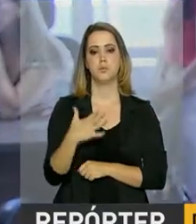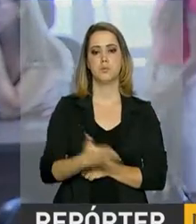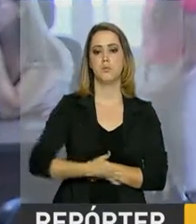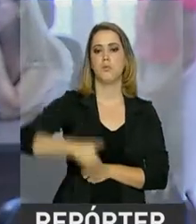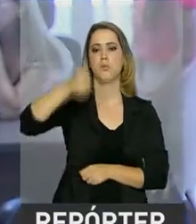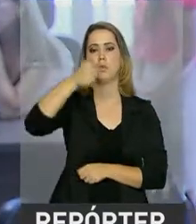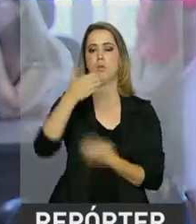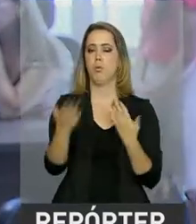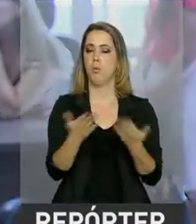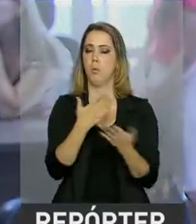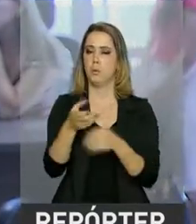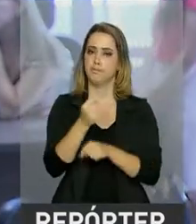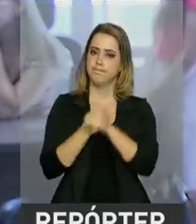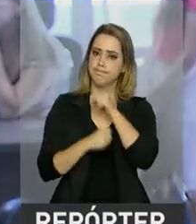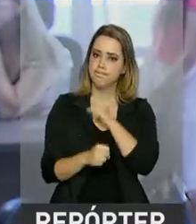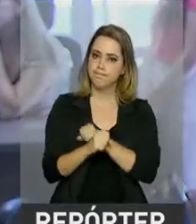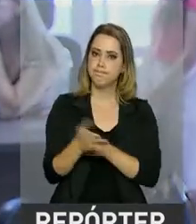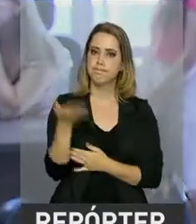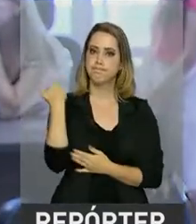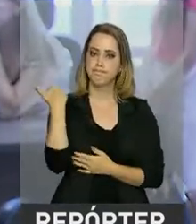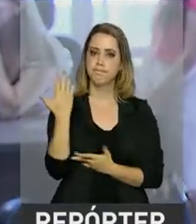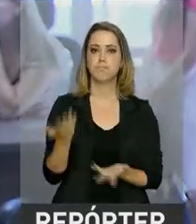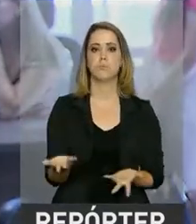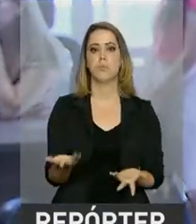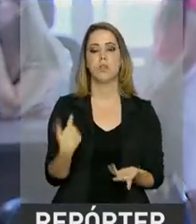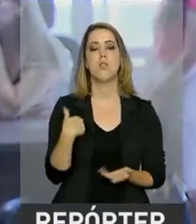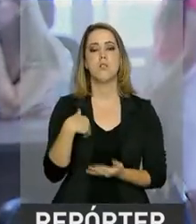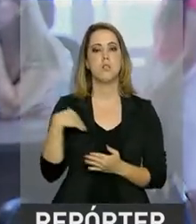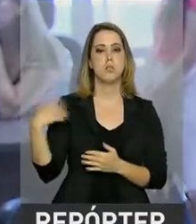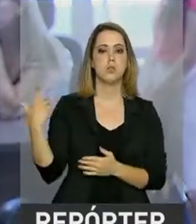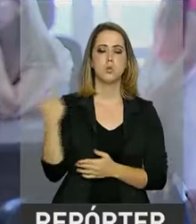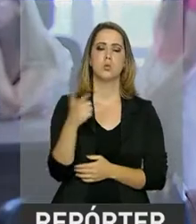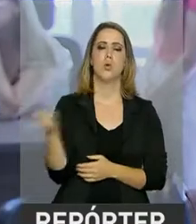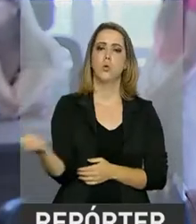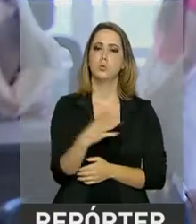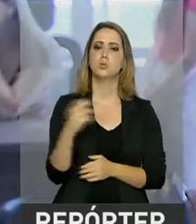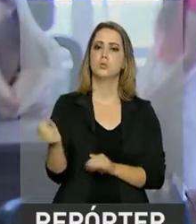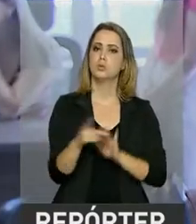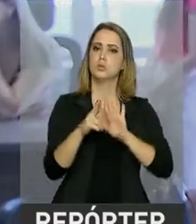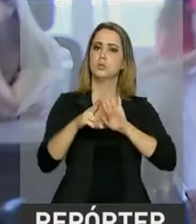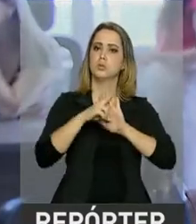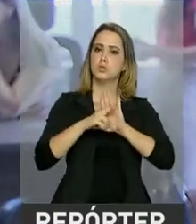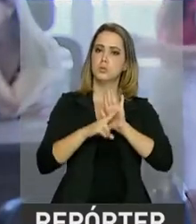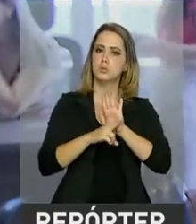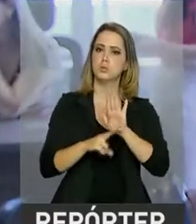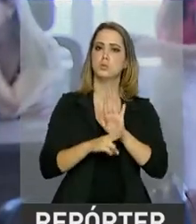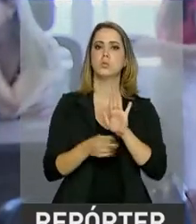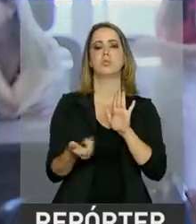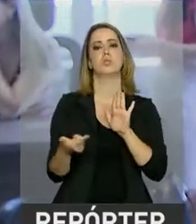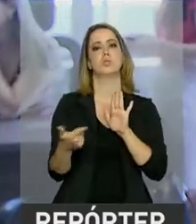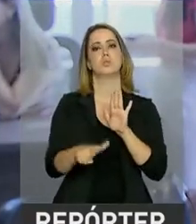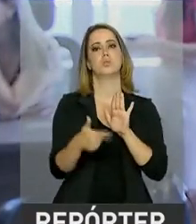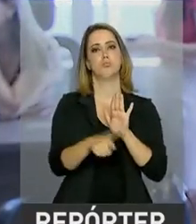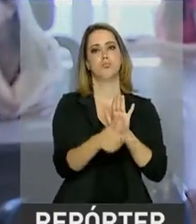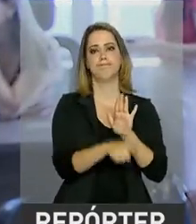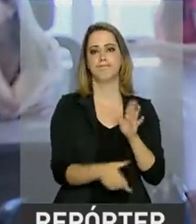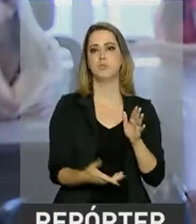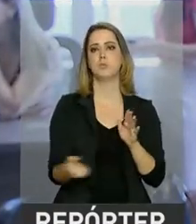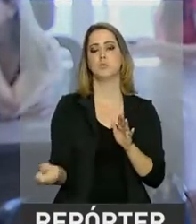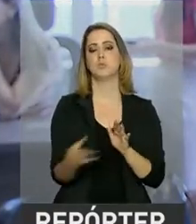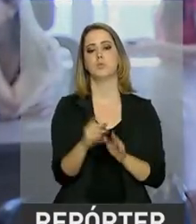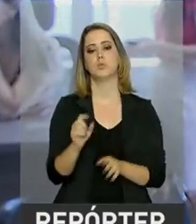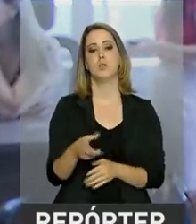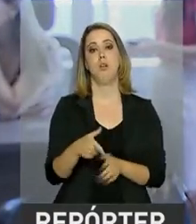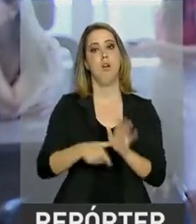melhoria do que era no passado. E mais mudanças com certeza virão. E está melhorando bastante do que era há muito tempo atrás, onde a gente podia tirar